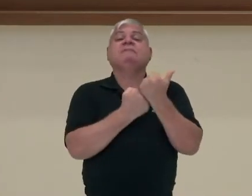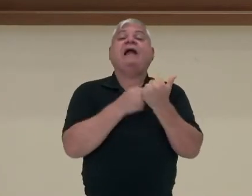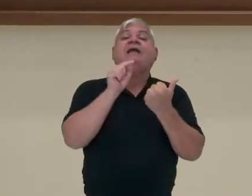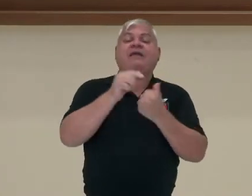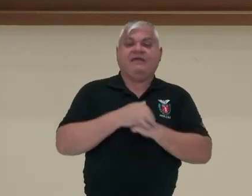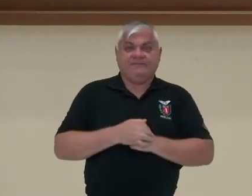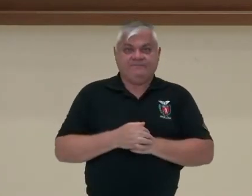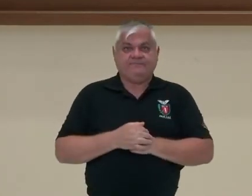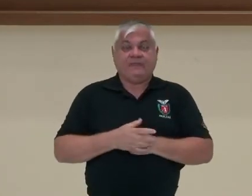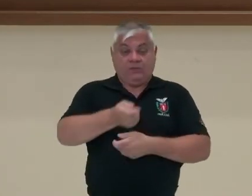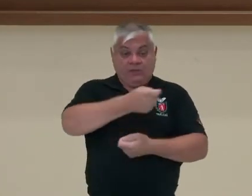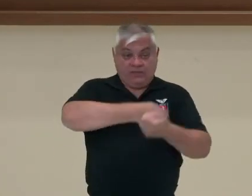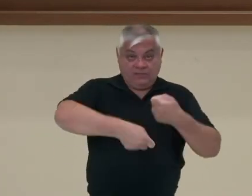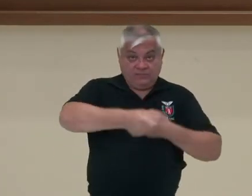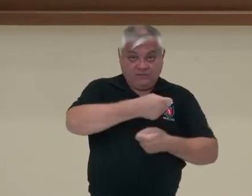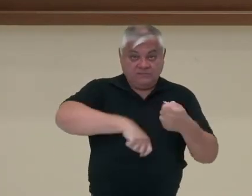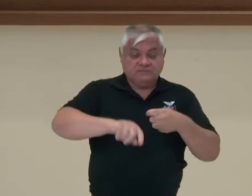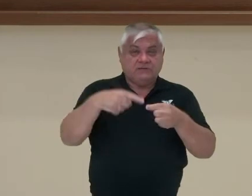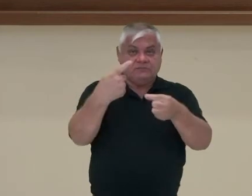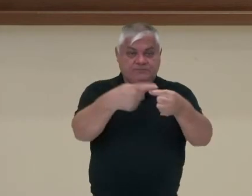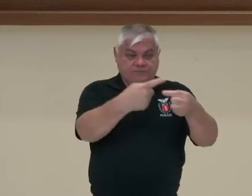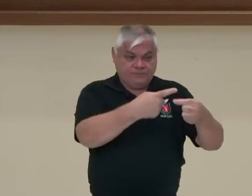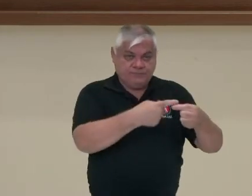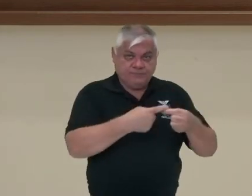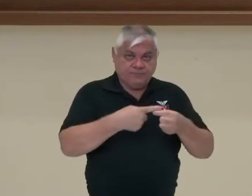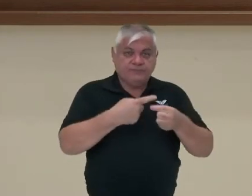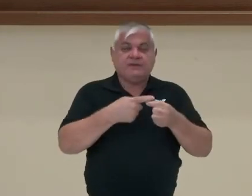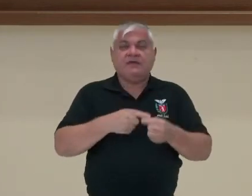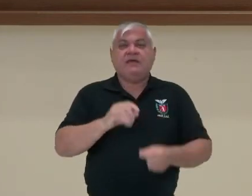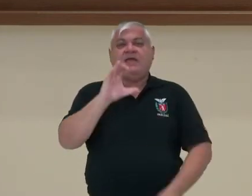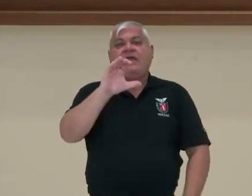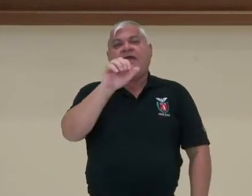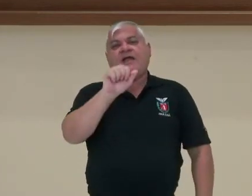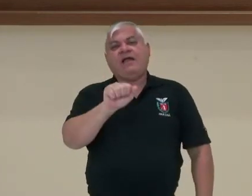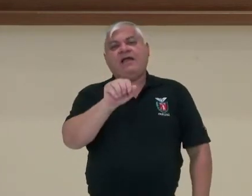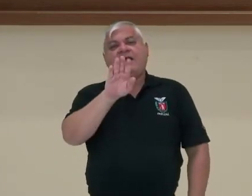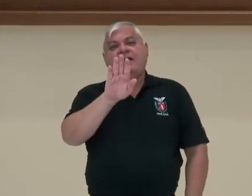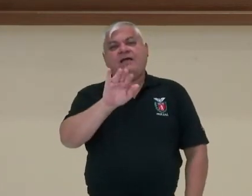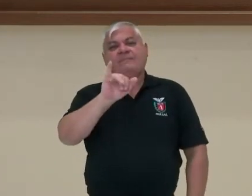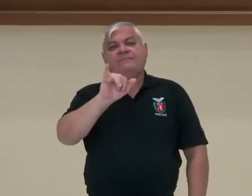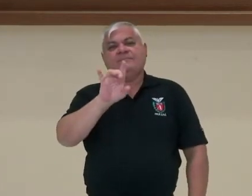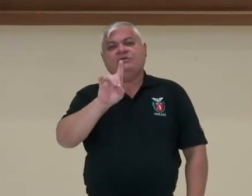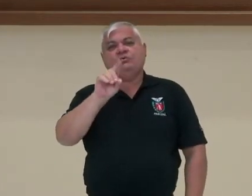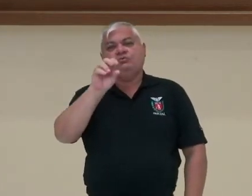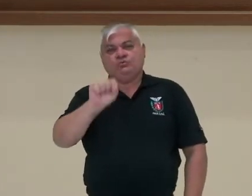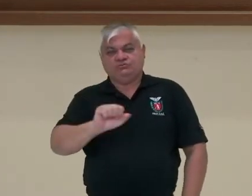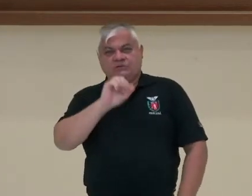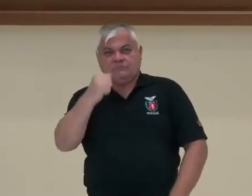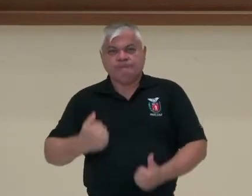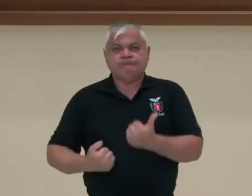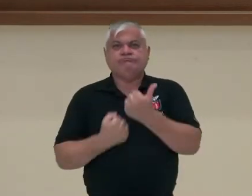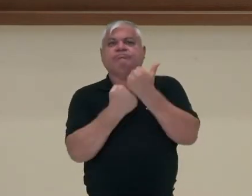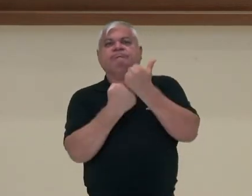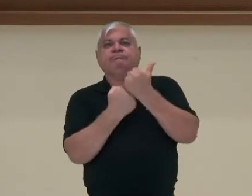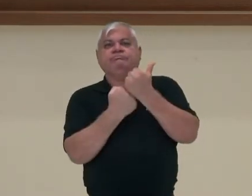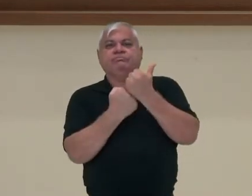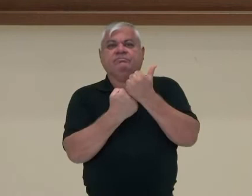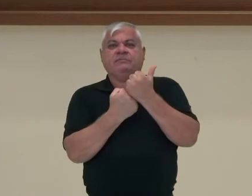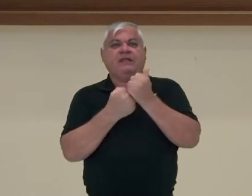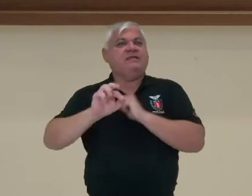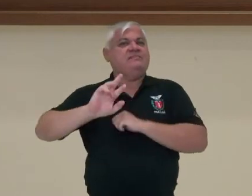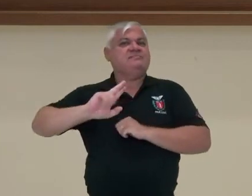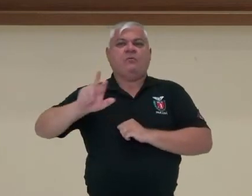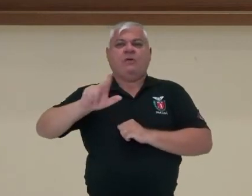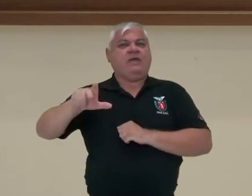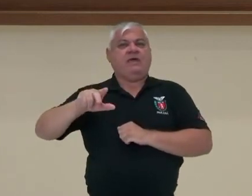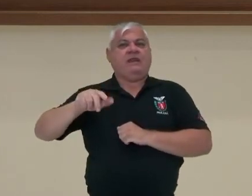que na administração das cidades, os cabildos é que exerciam o poder. E esses cabildos não eram espanhóis,